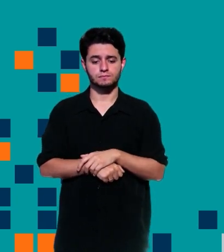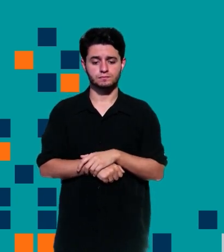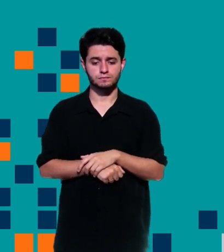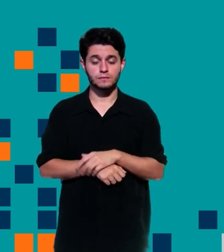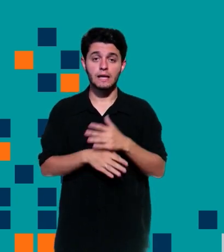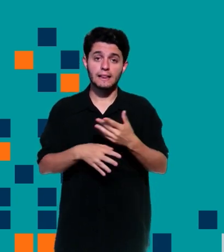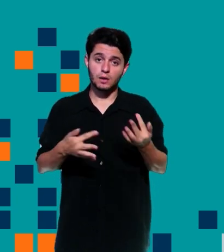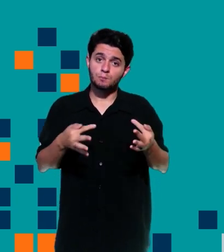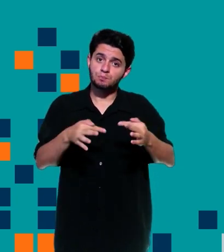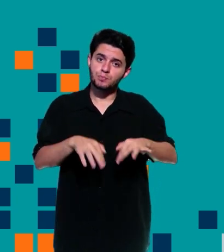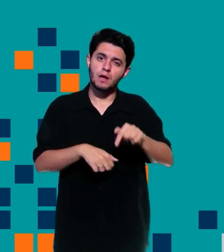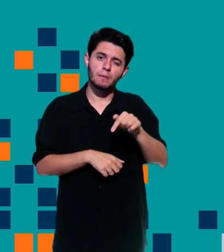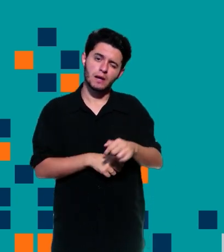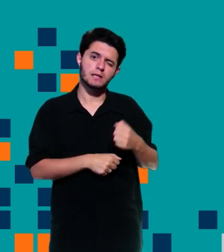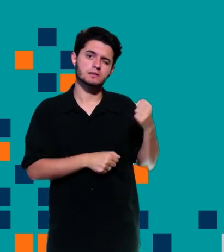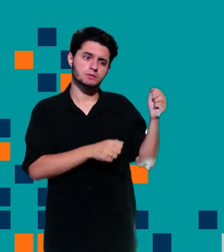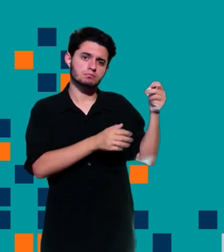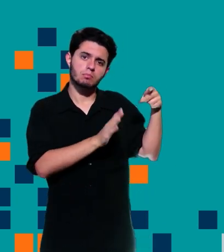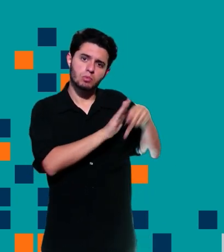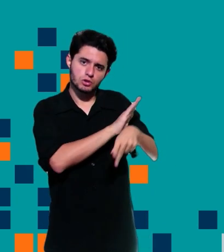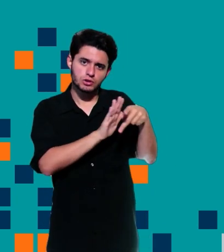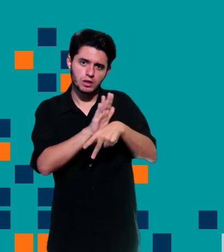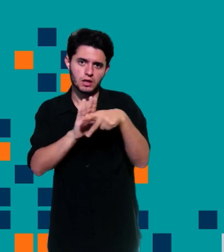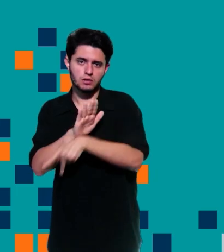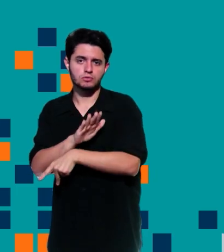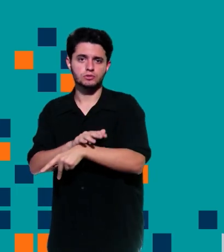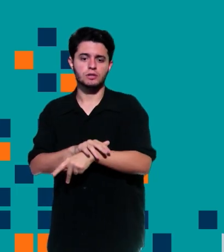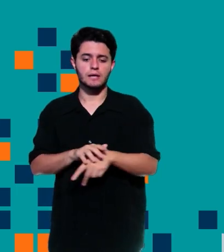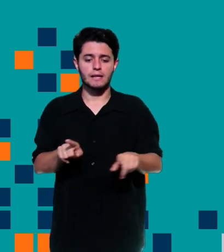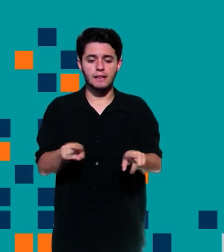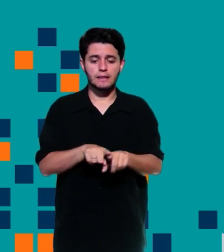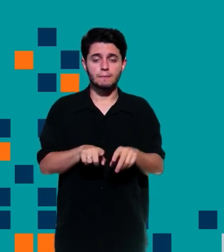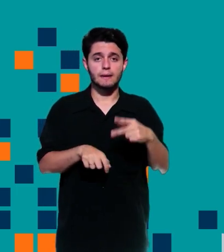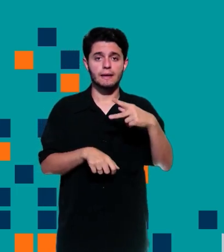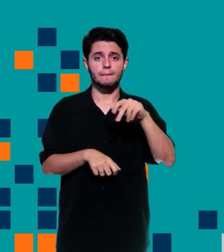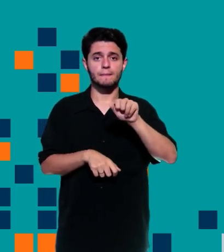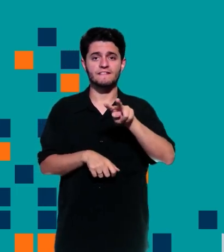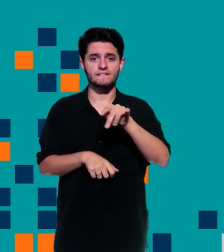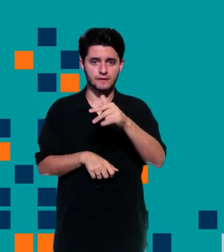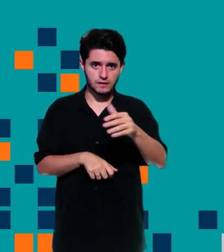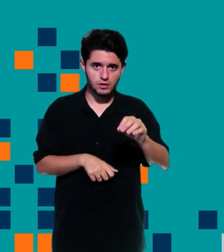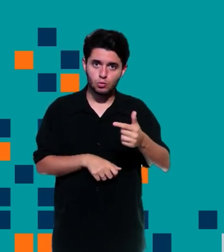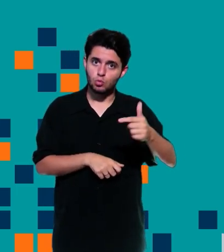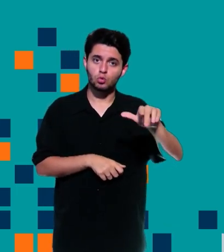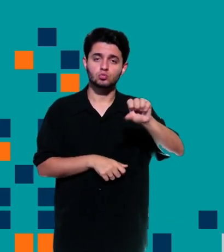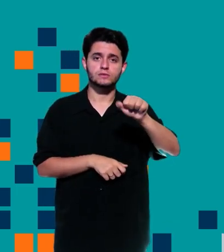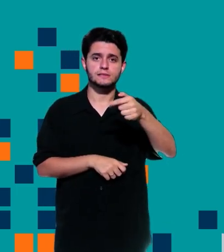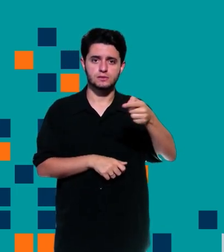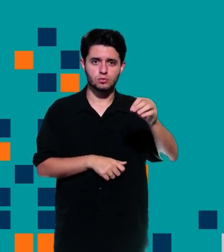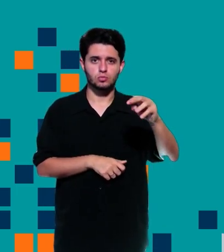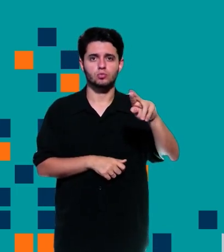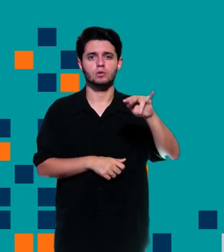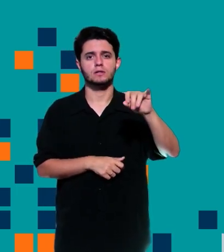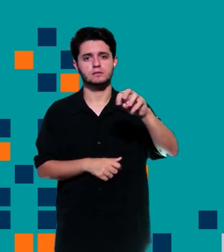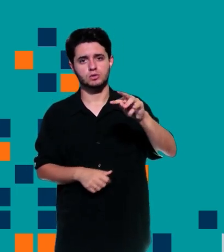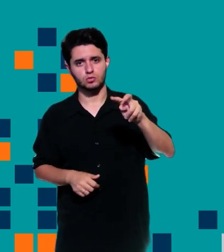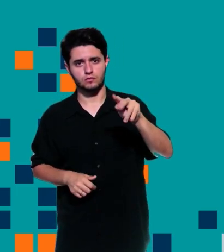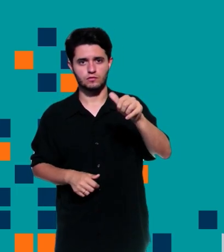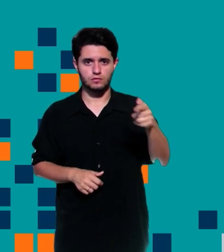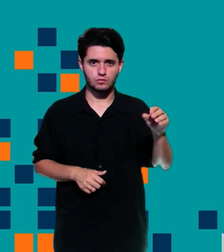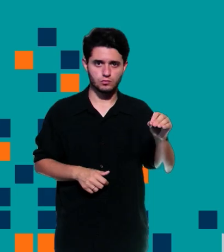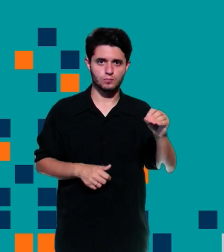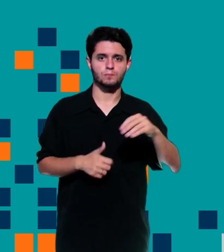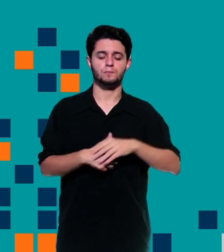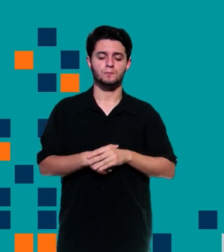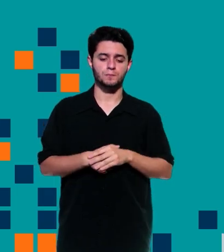E, finalizando só essa sequência, o pavilhão de São Cristóvão, que é muito maior, né? O primeiro tinha 300 metros quadrados, esse segundo de Bruxelas, acho que